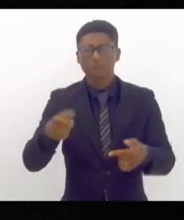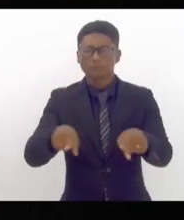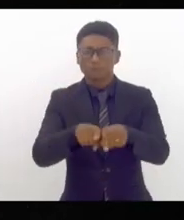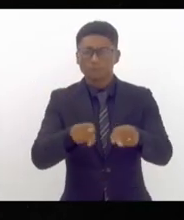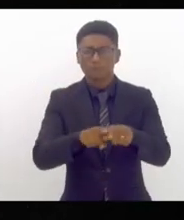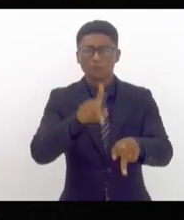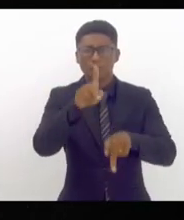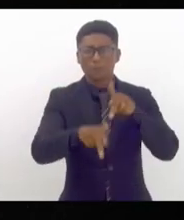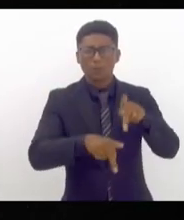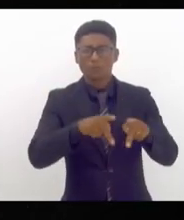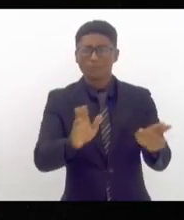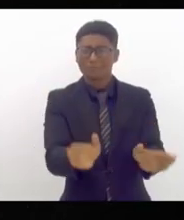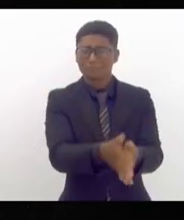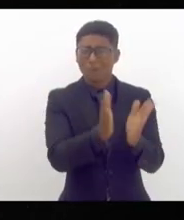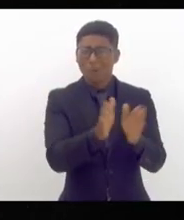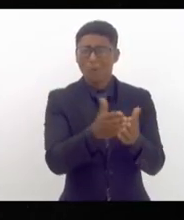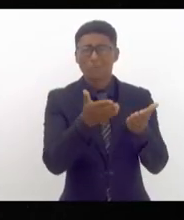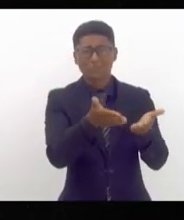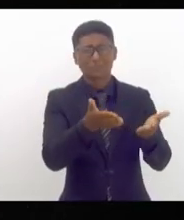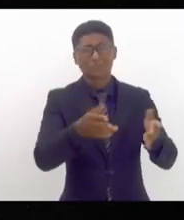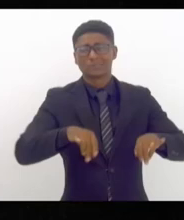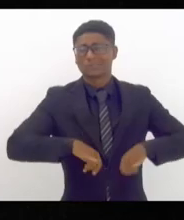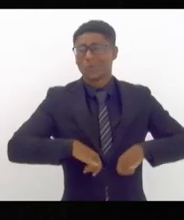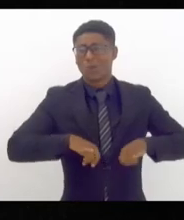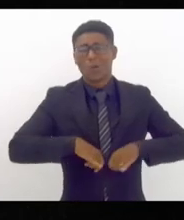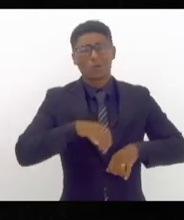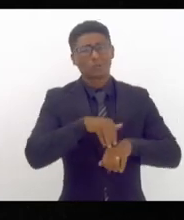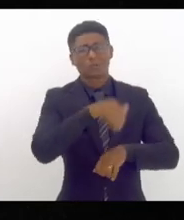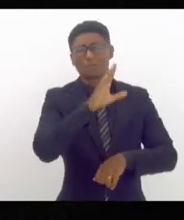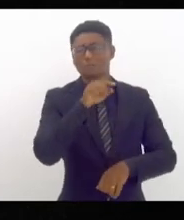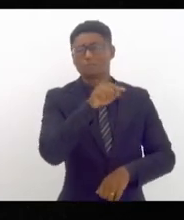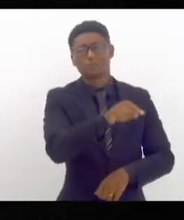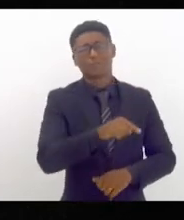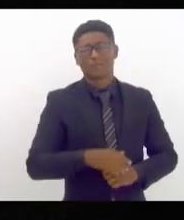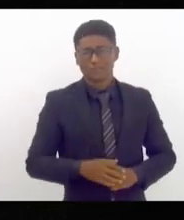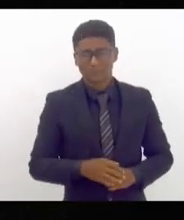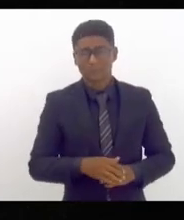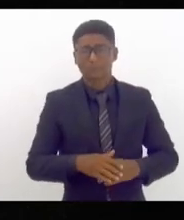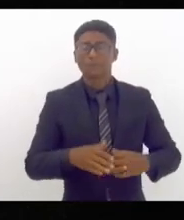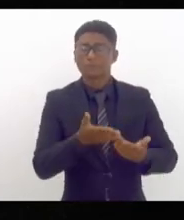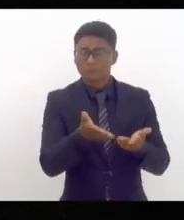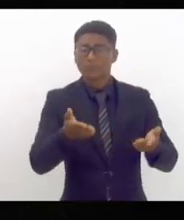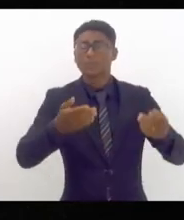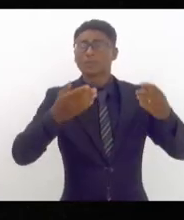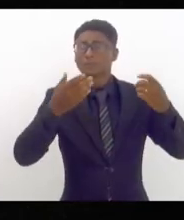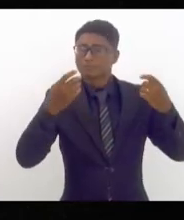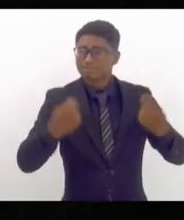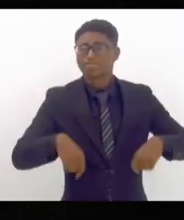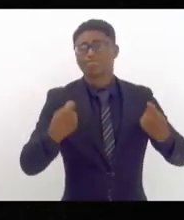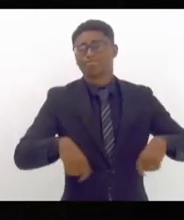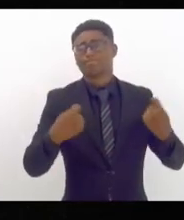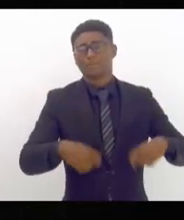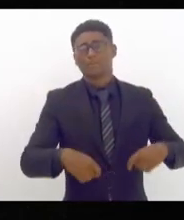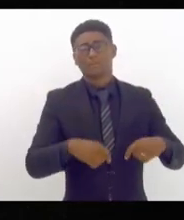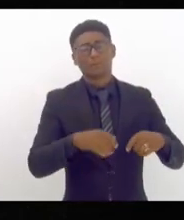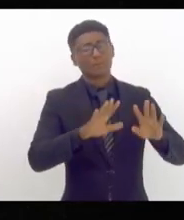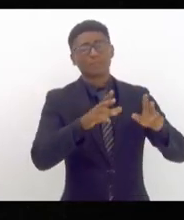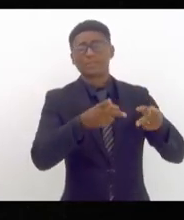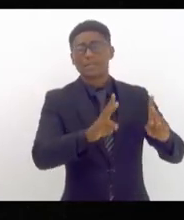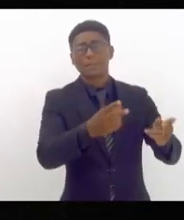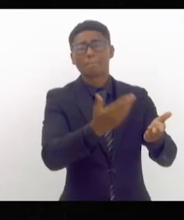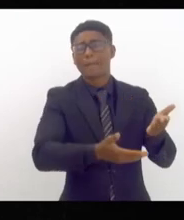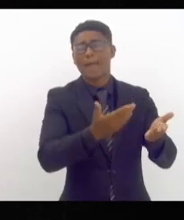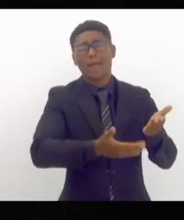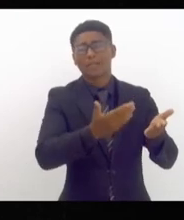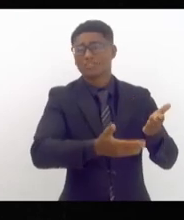mais pobre que mais sofre. E é justamente quem mais precisa que perde sempre o pouco